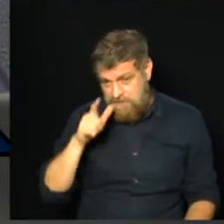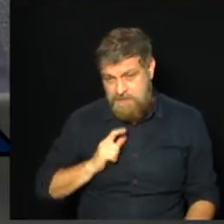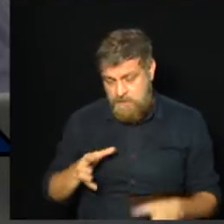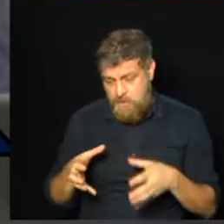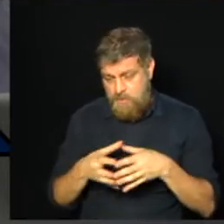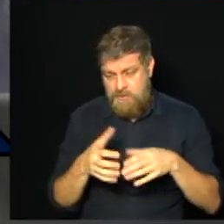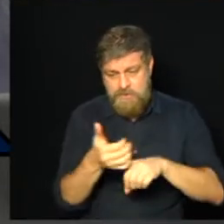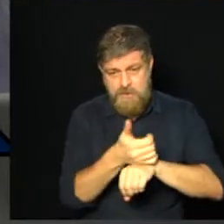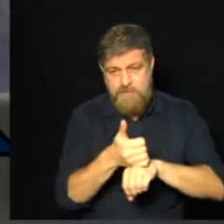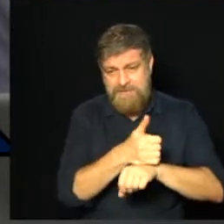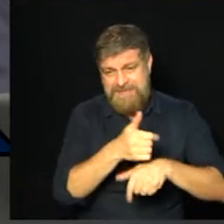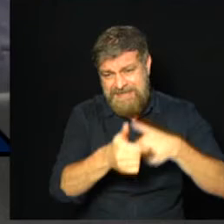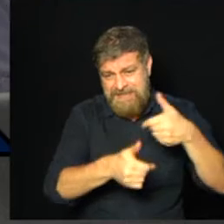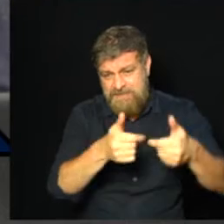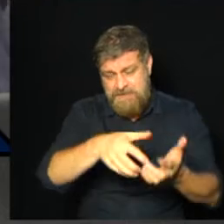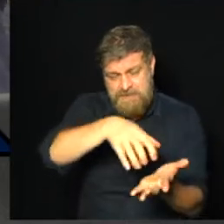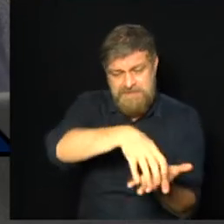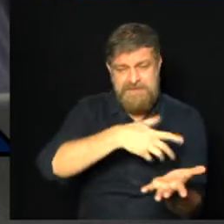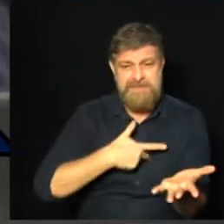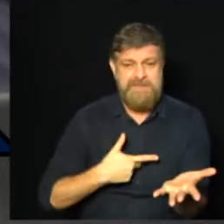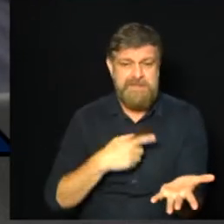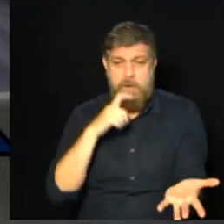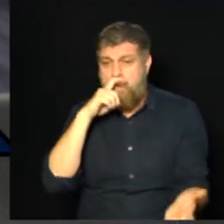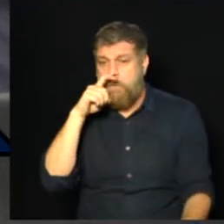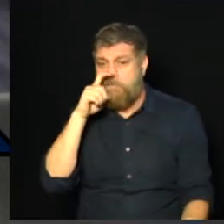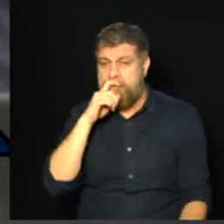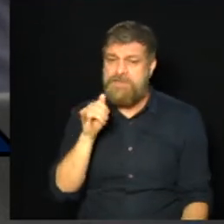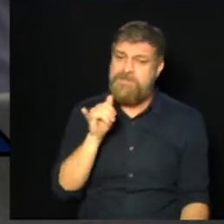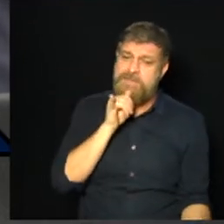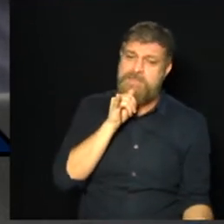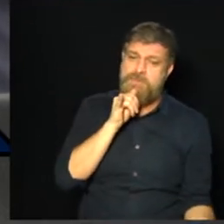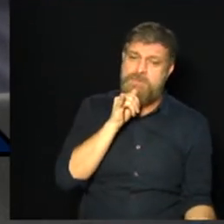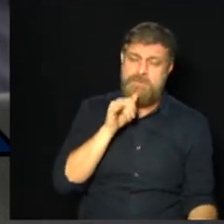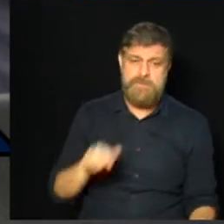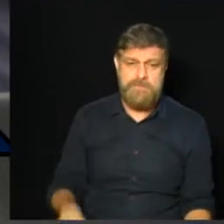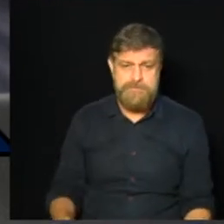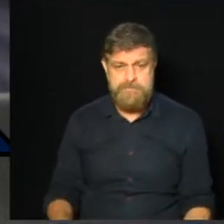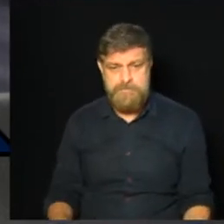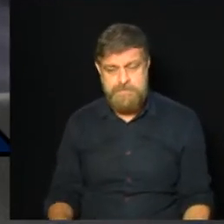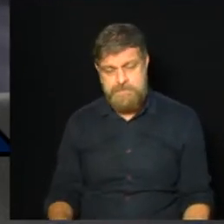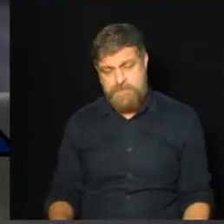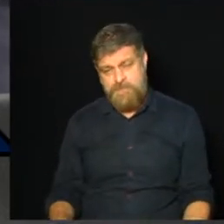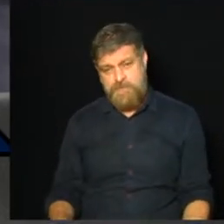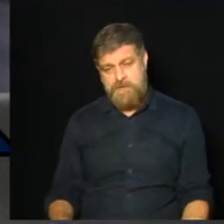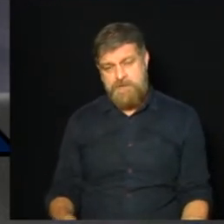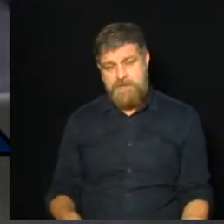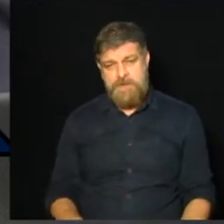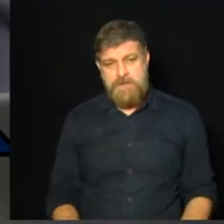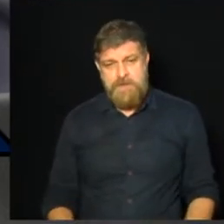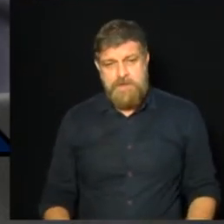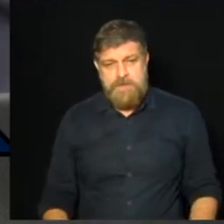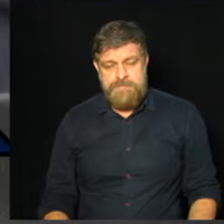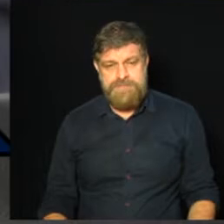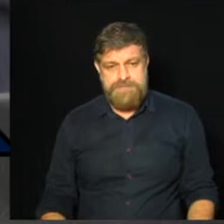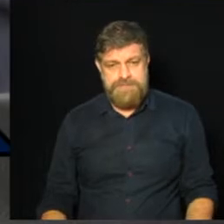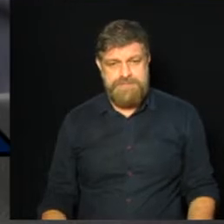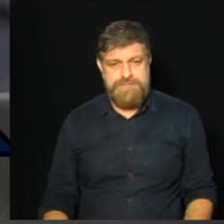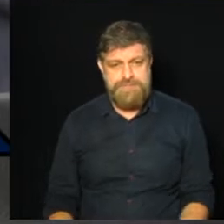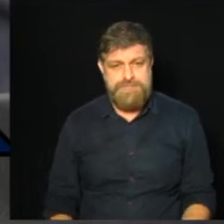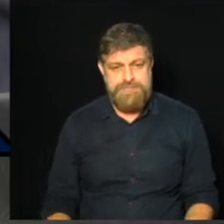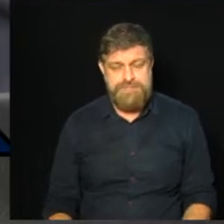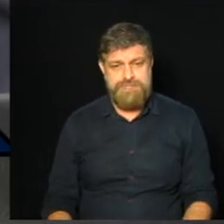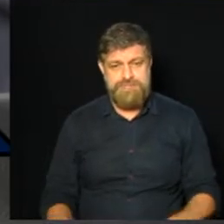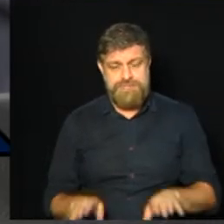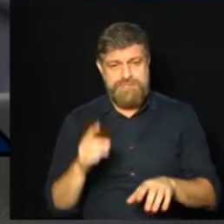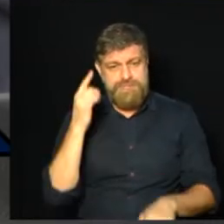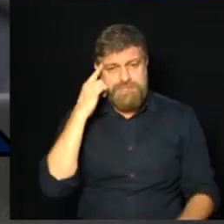que estão trabalhando nas unidades. Ouro Verde está aí um exemplo, né? Então, essa é uma questão. A outra é pensar do